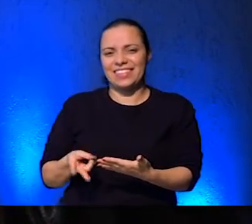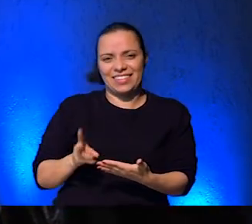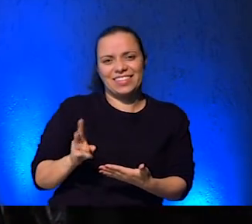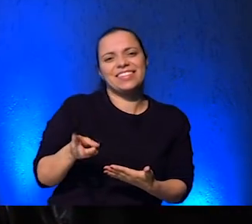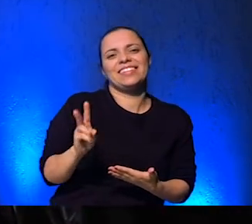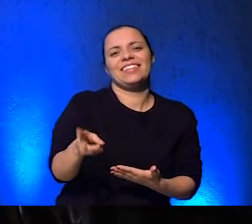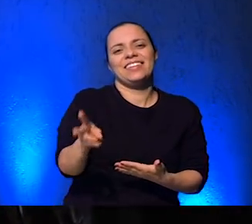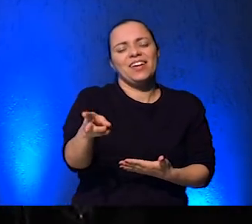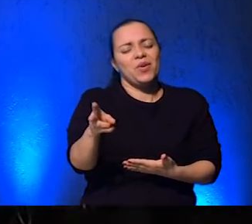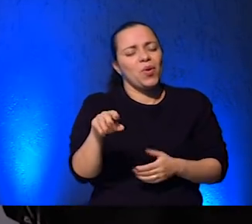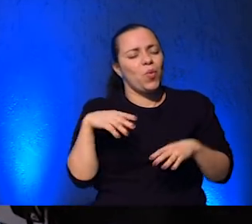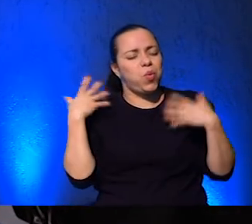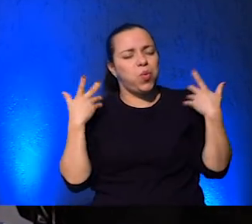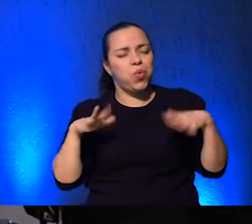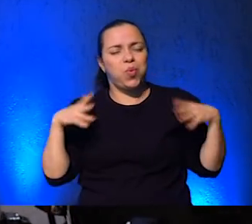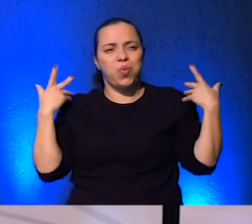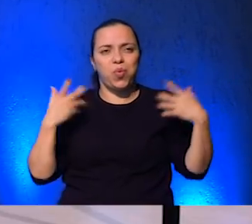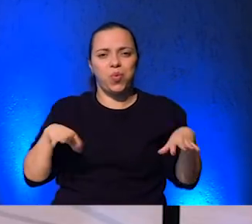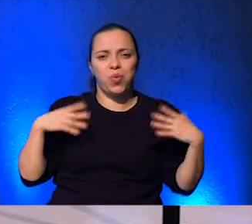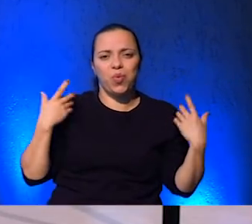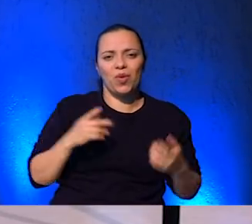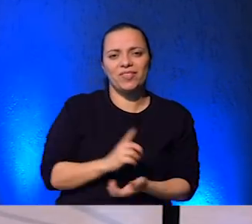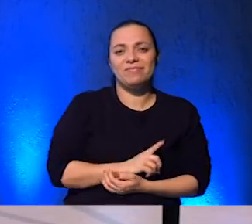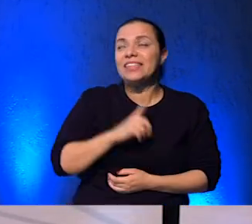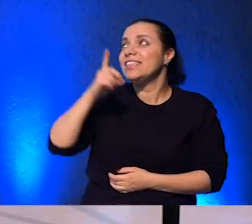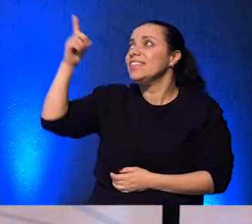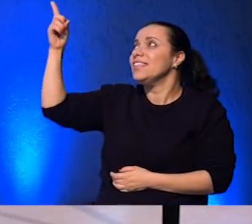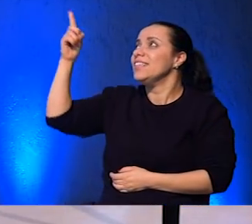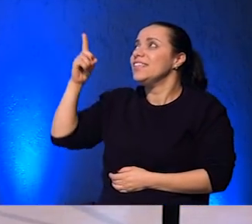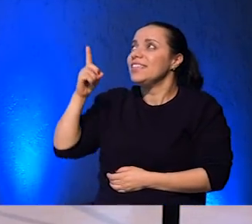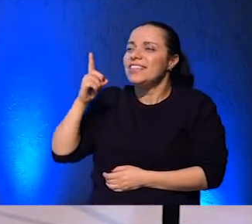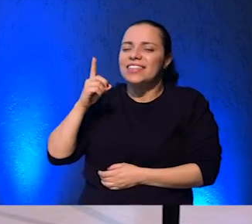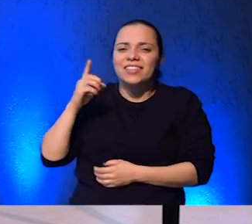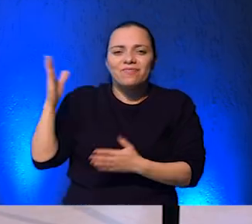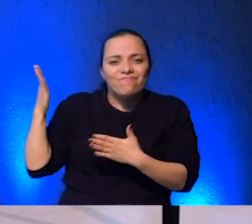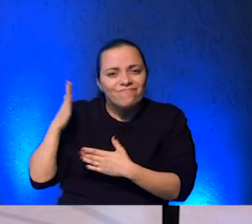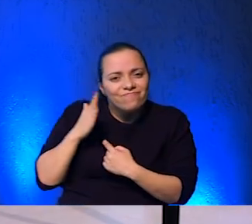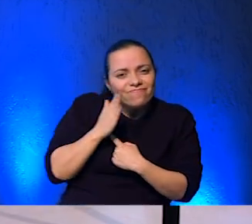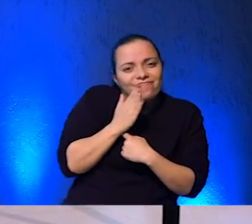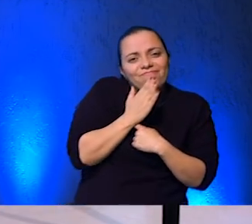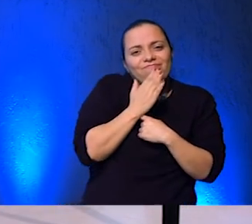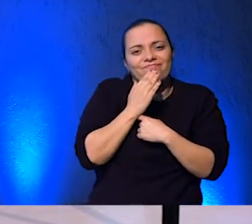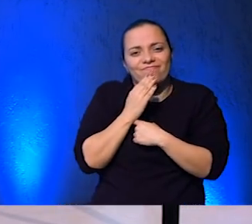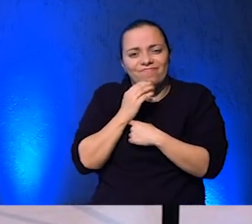1 e aí e